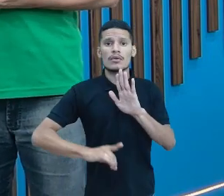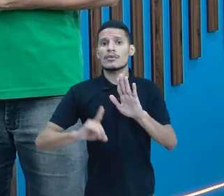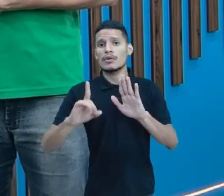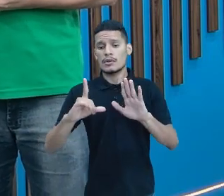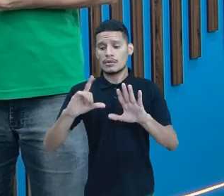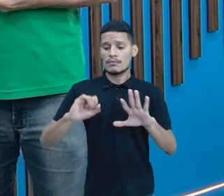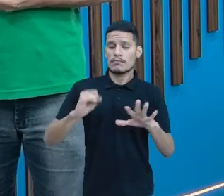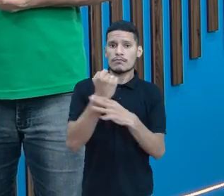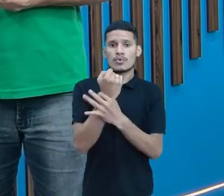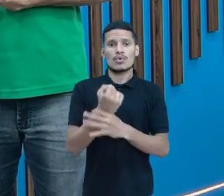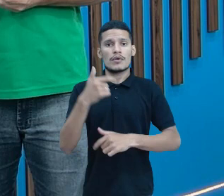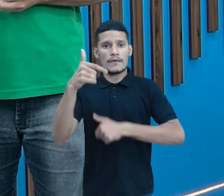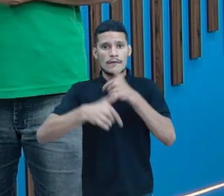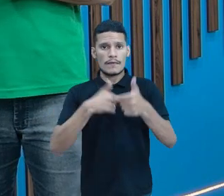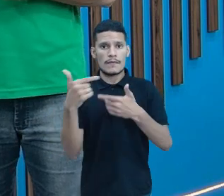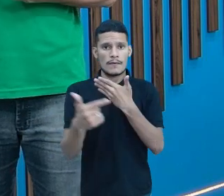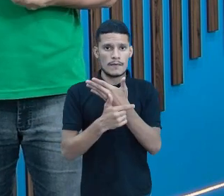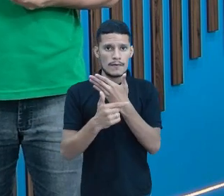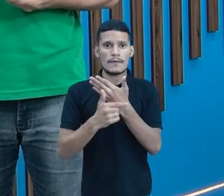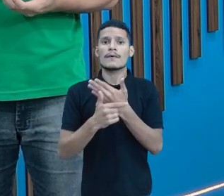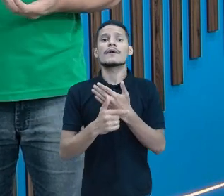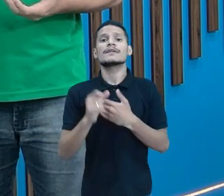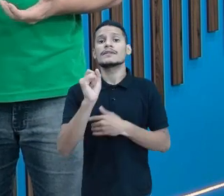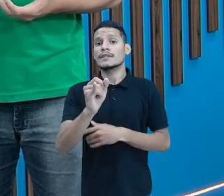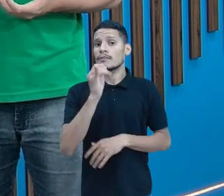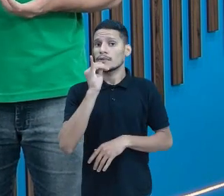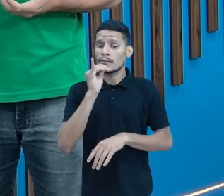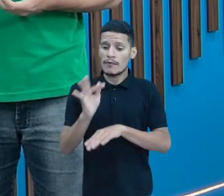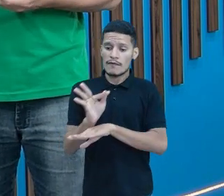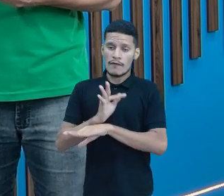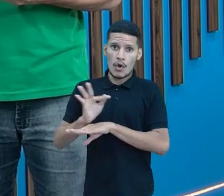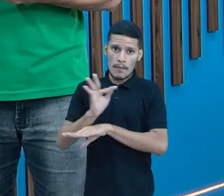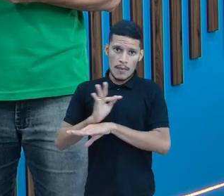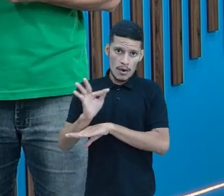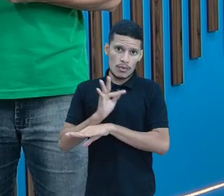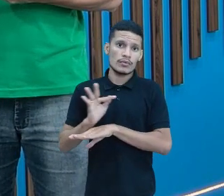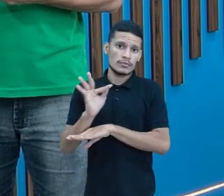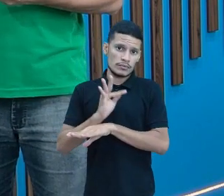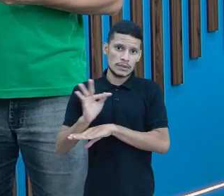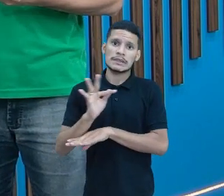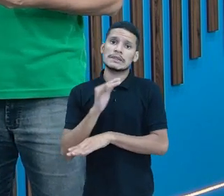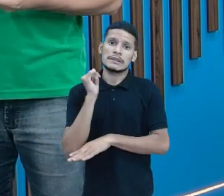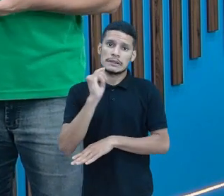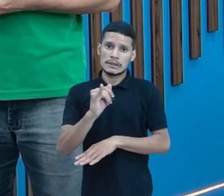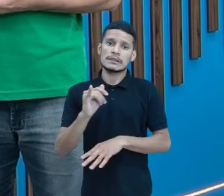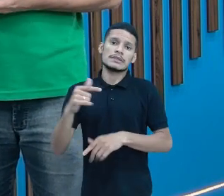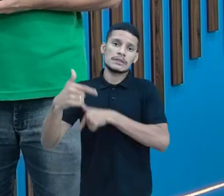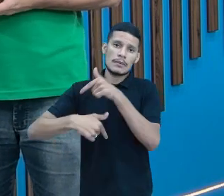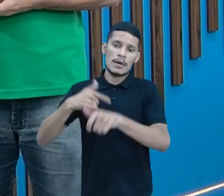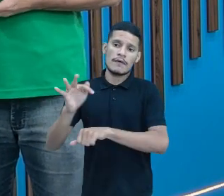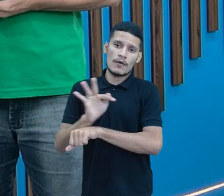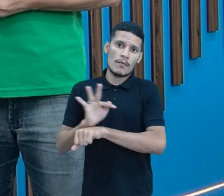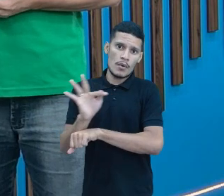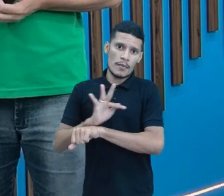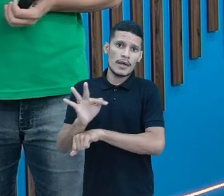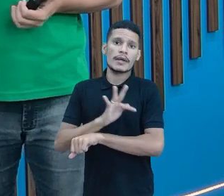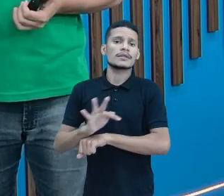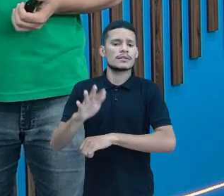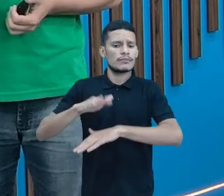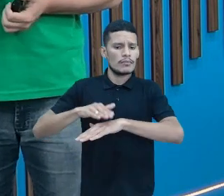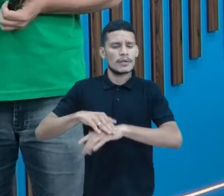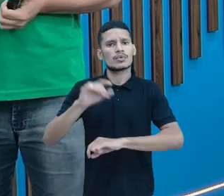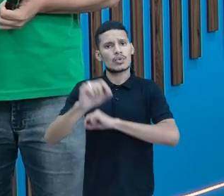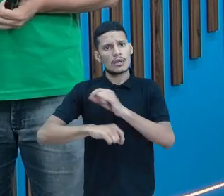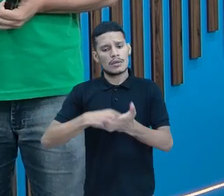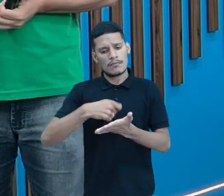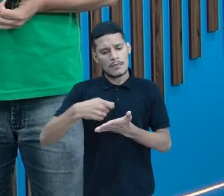a essa trabalhadora, tá certo? Quando o trabalho ele é formalizado, quando esse trabalho é estabelecido ali a partir da assinatura